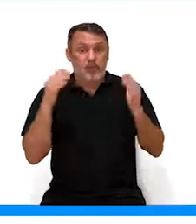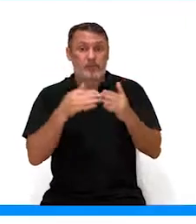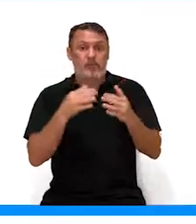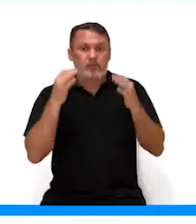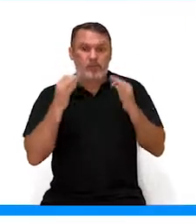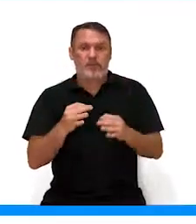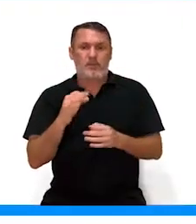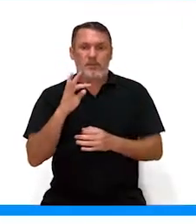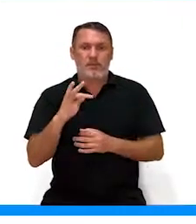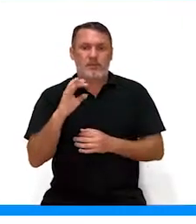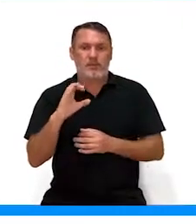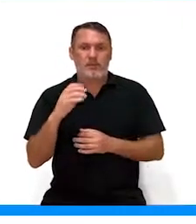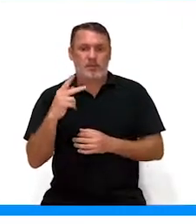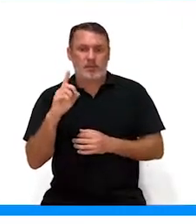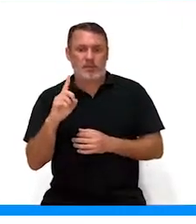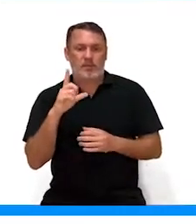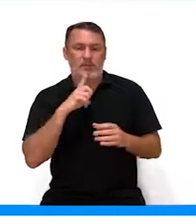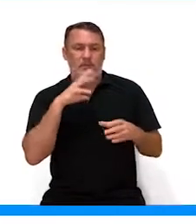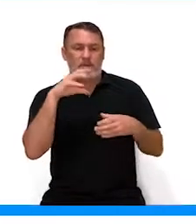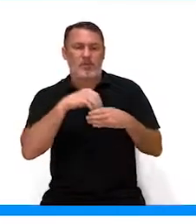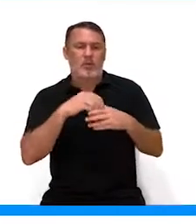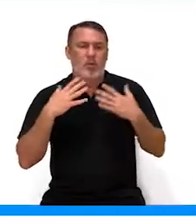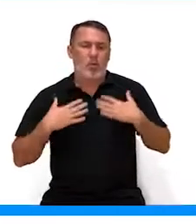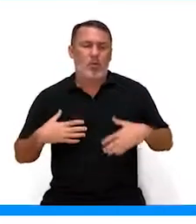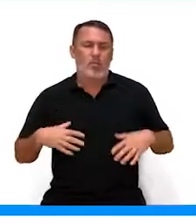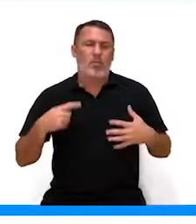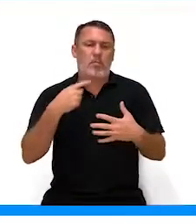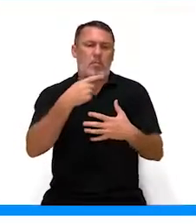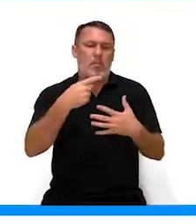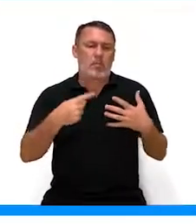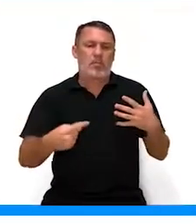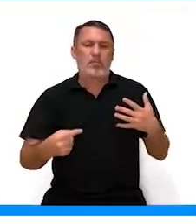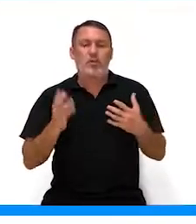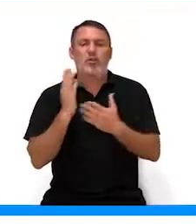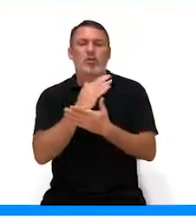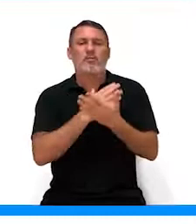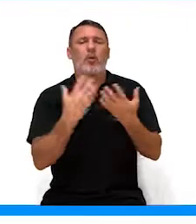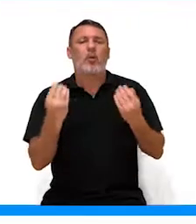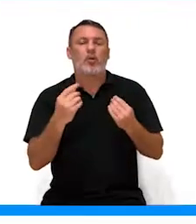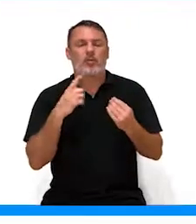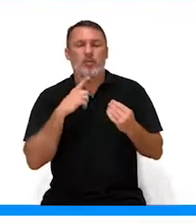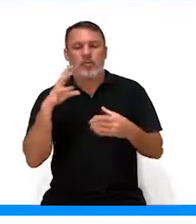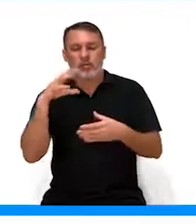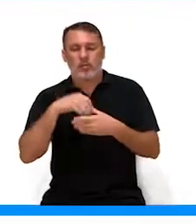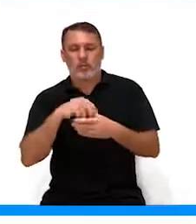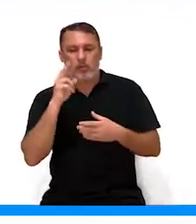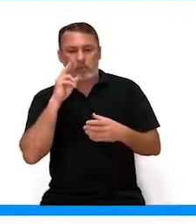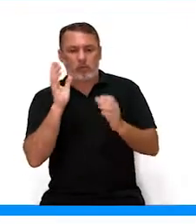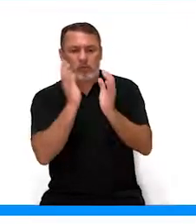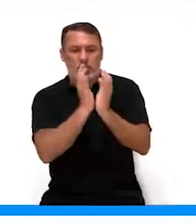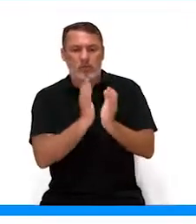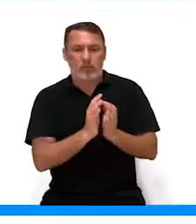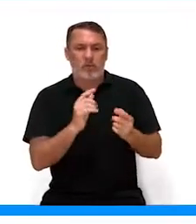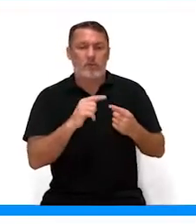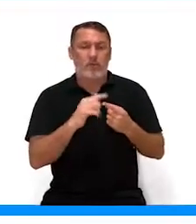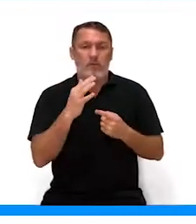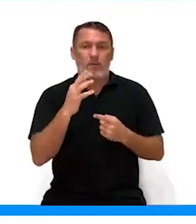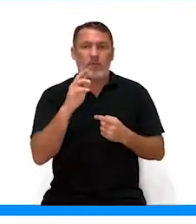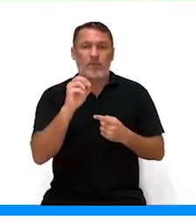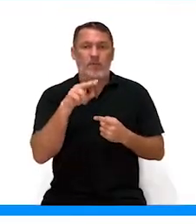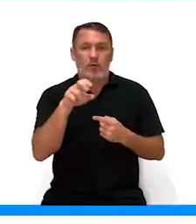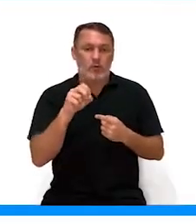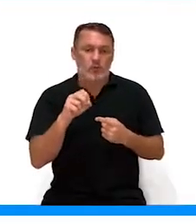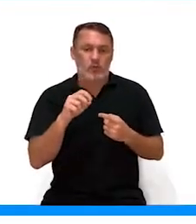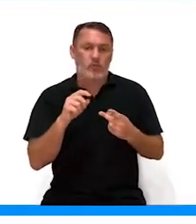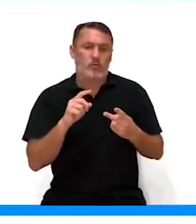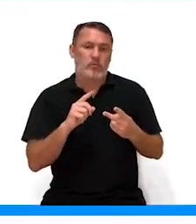Tecido conjuntivo propriamente dito. Ele está distribuído por todo o corpo humano e pode ser classificado da seguinte forma.